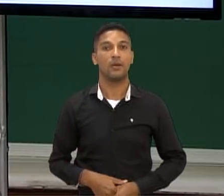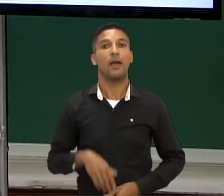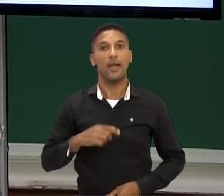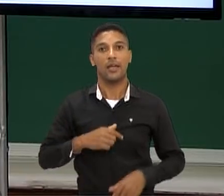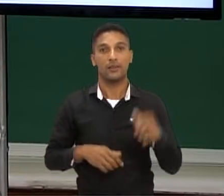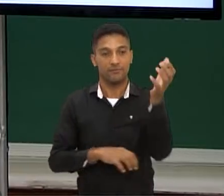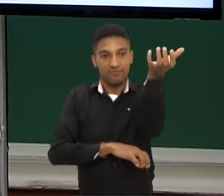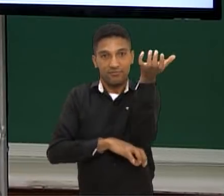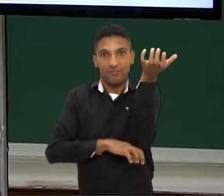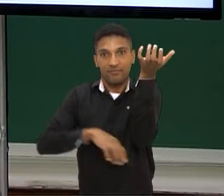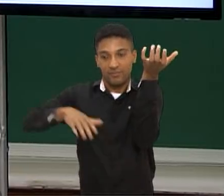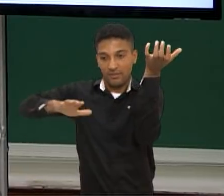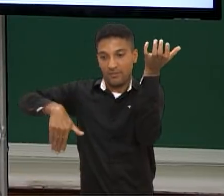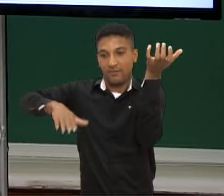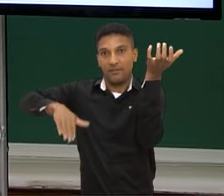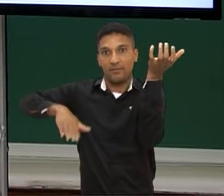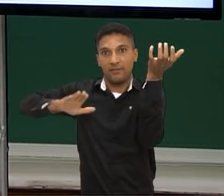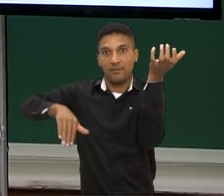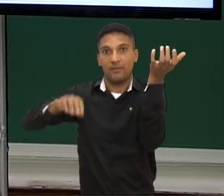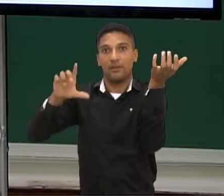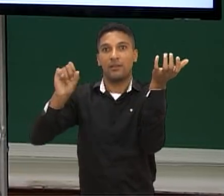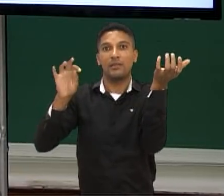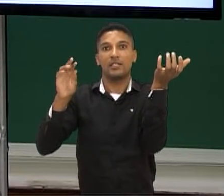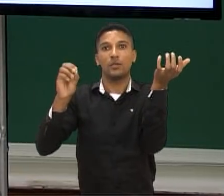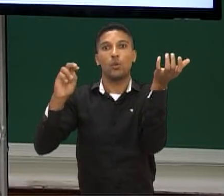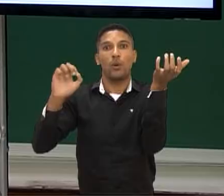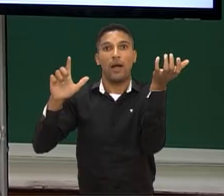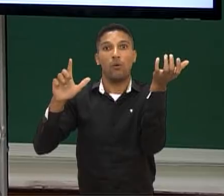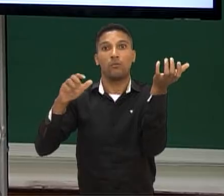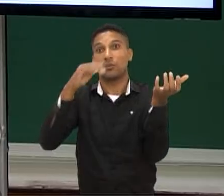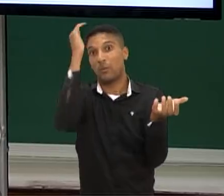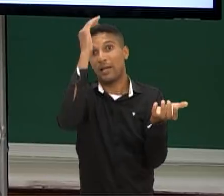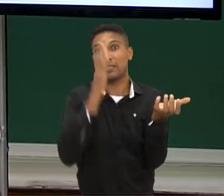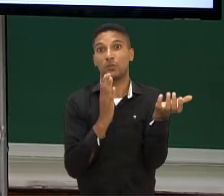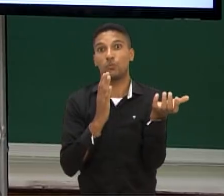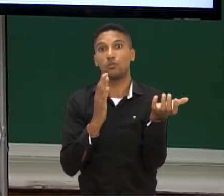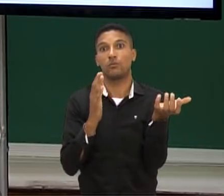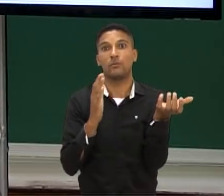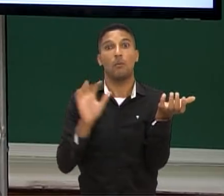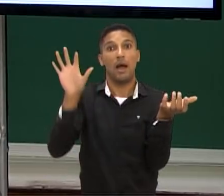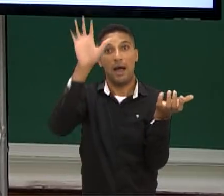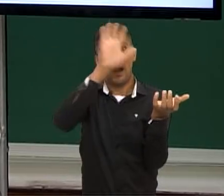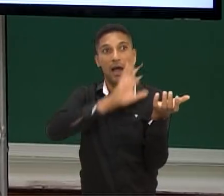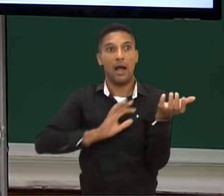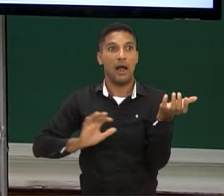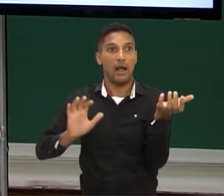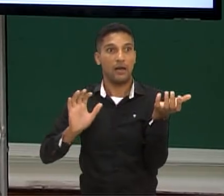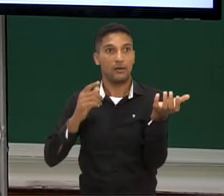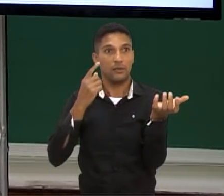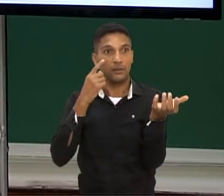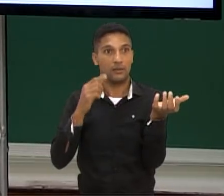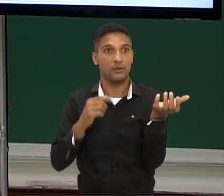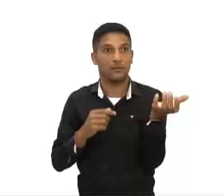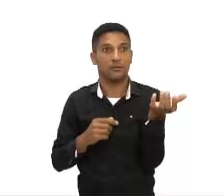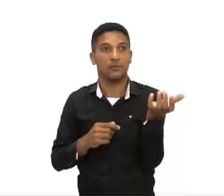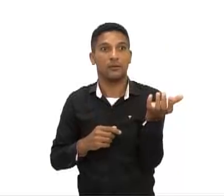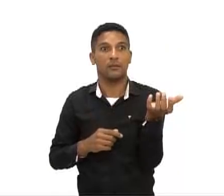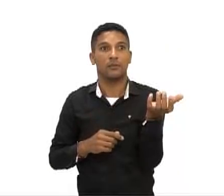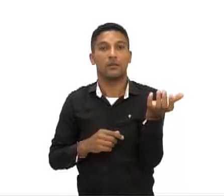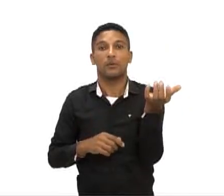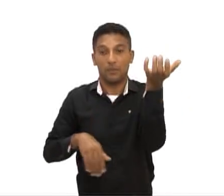vocês vão esquecer, ou seja, litoral do Brasil todo temos manguezal.